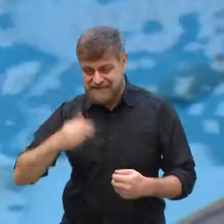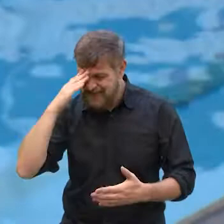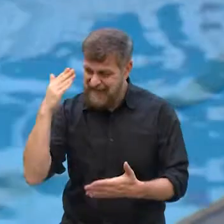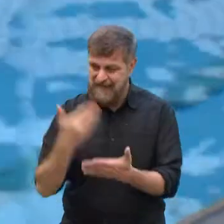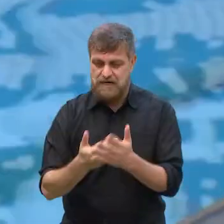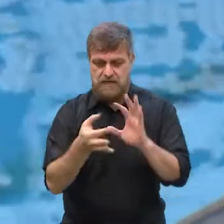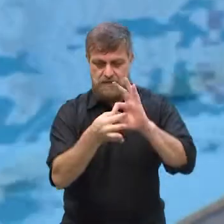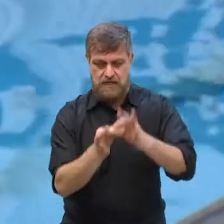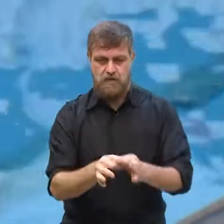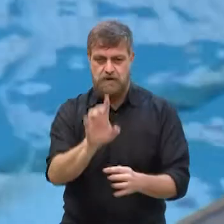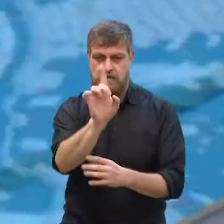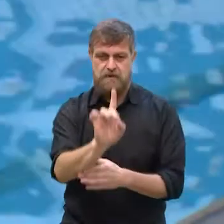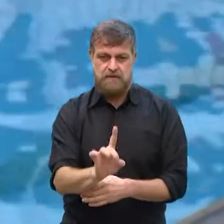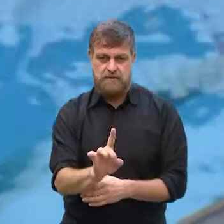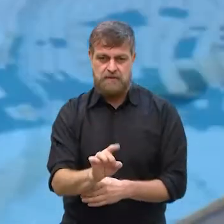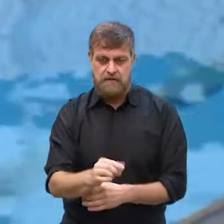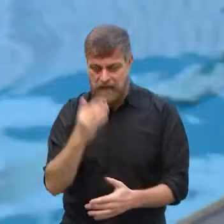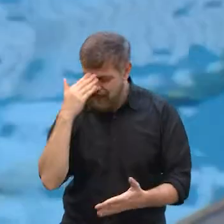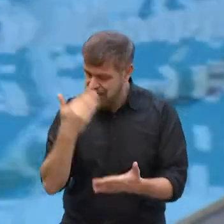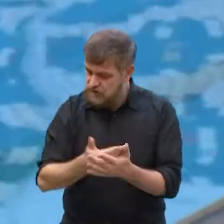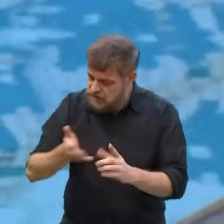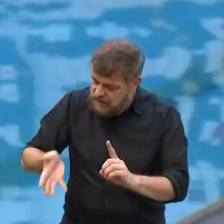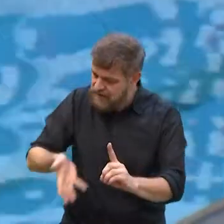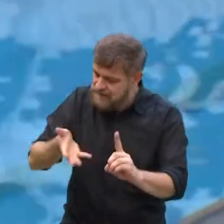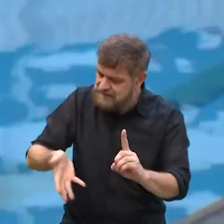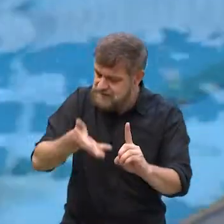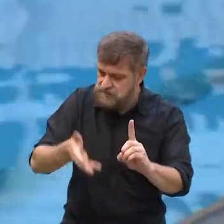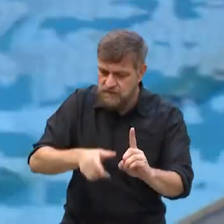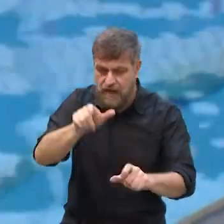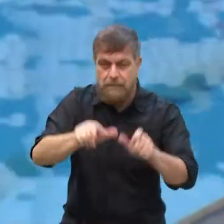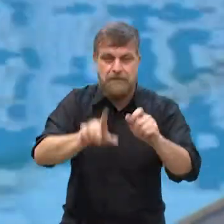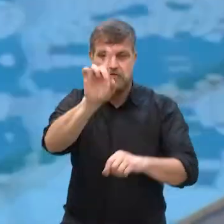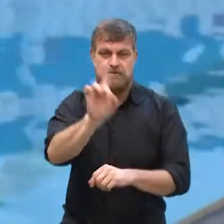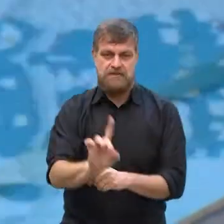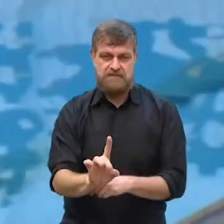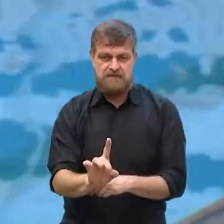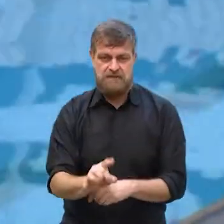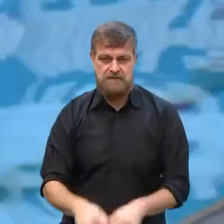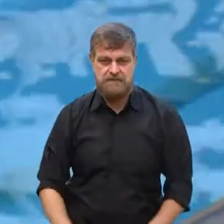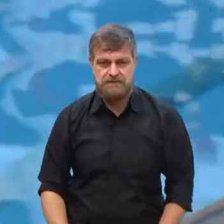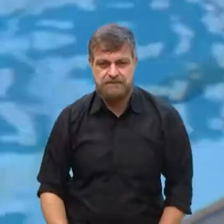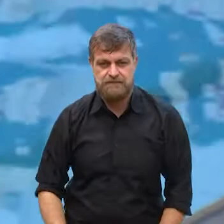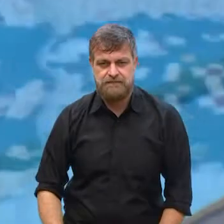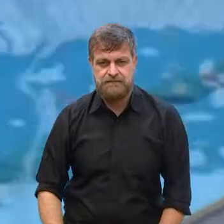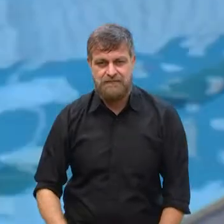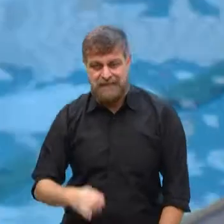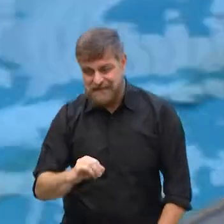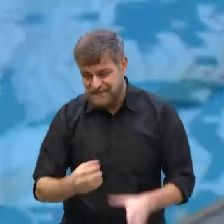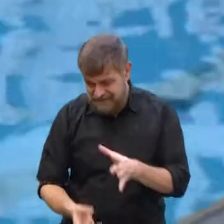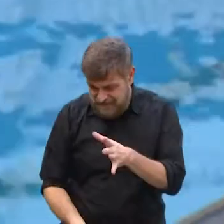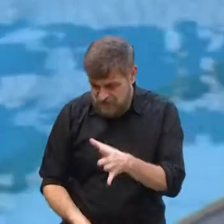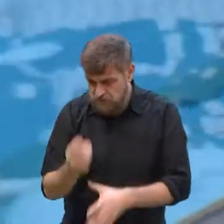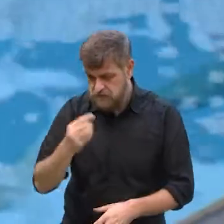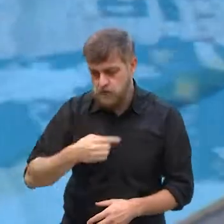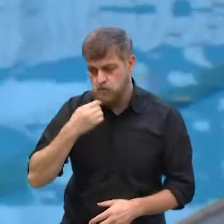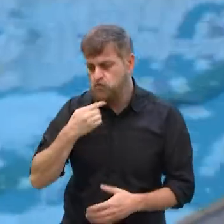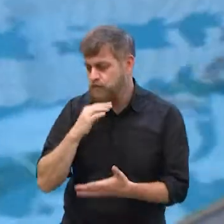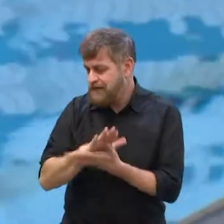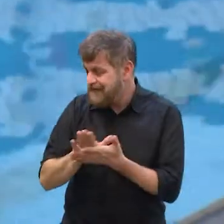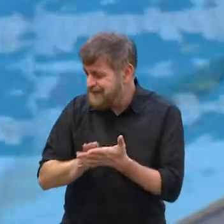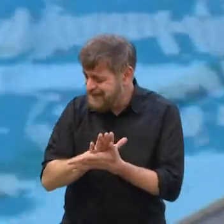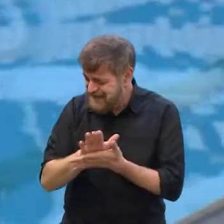movimento paralímpico, precisam acreditar no atleta paralímpico, para dessa maneira, se isso acontecer, sem dúvida nenhuma, a gente